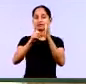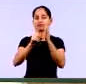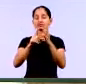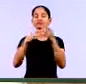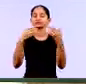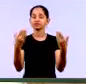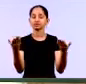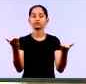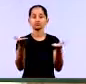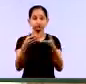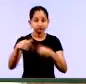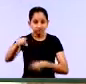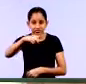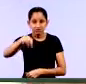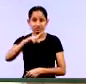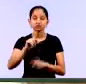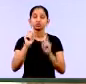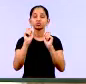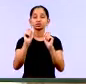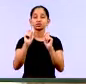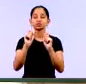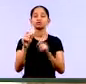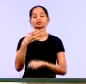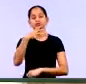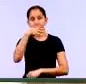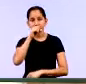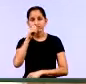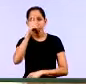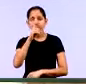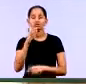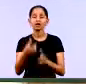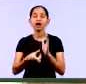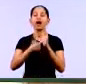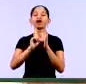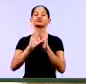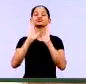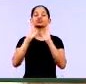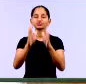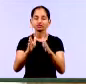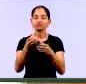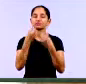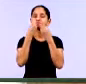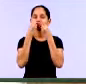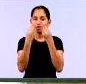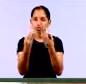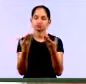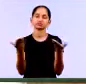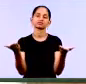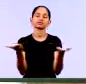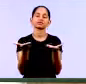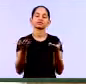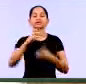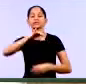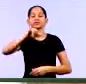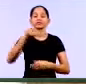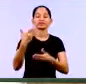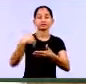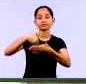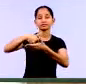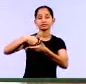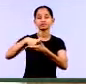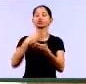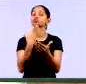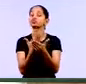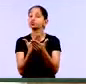gente quer desejar um excelente final de semana a todos, de antemão, já de início, né? Opa. E vamos aproveitar a Copa do Mundo